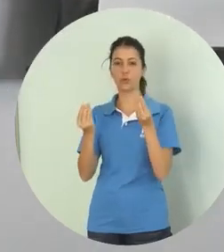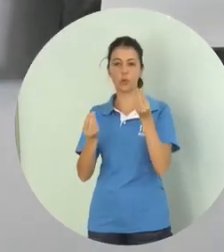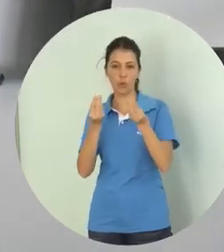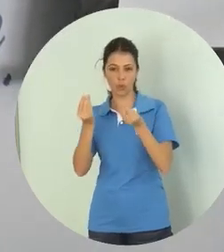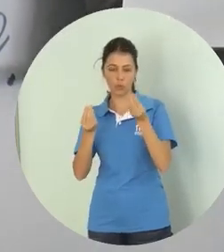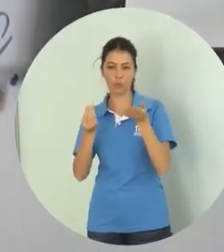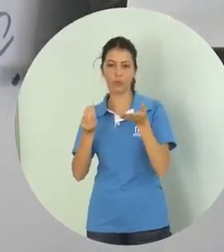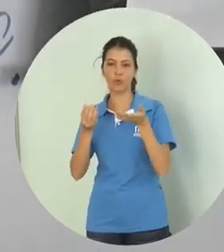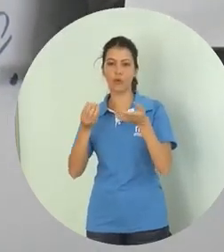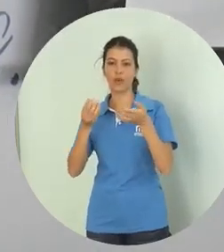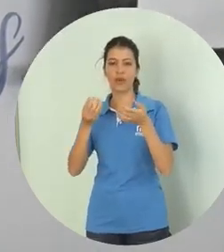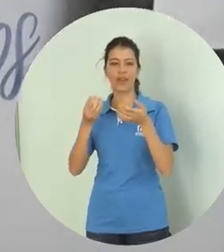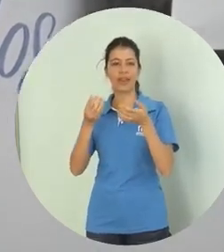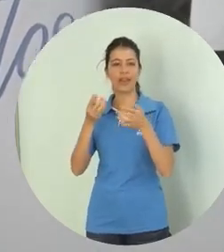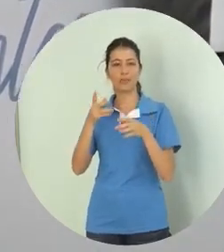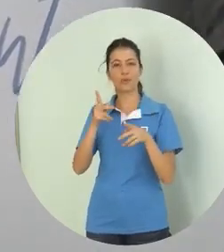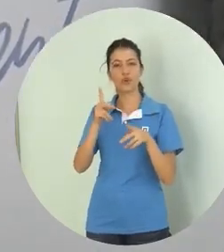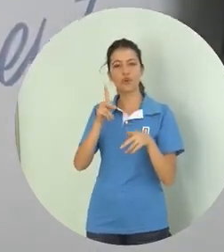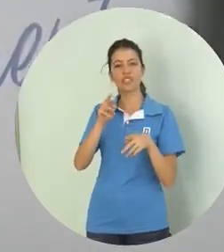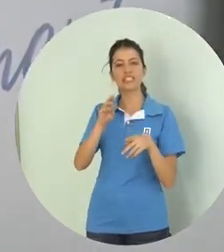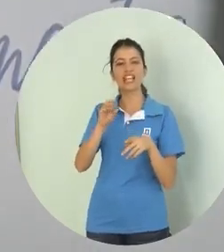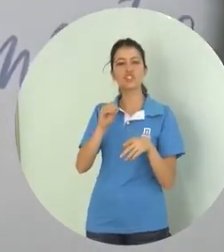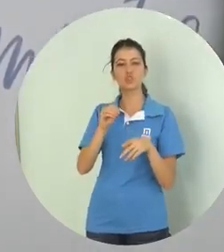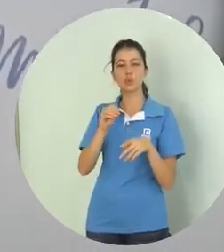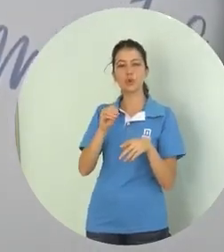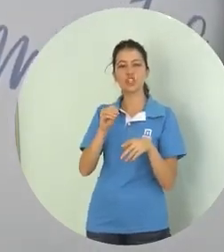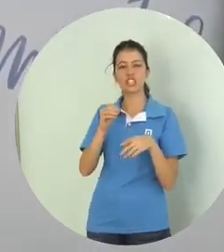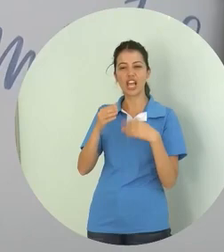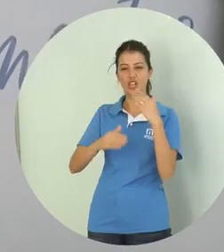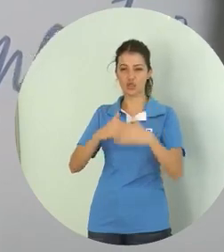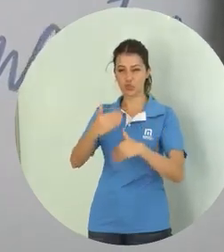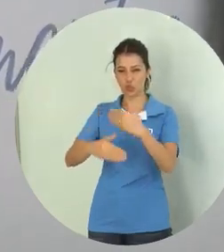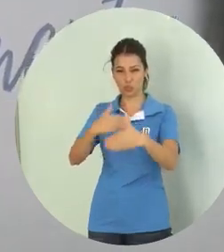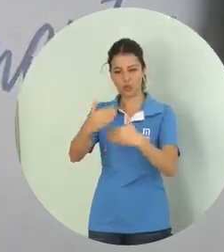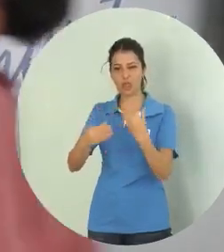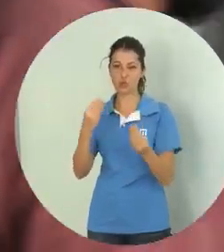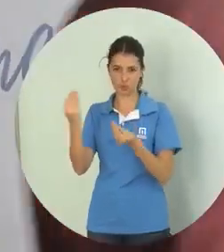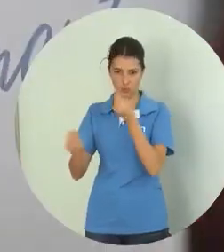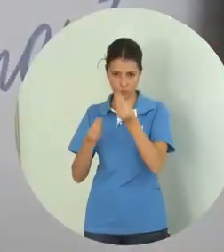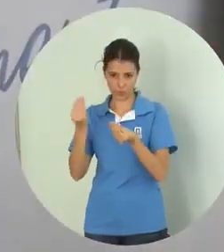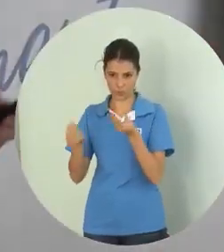e qualquer dúvida, no final da apresentação, vocês podem levantar o braço e fazer a pergunta.